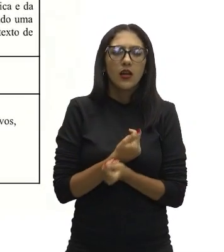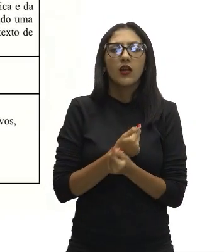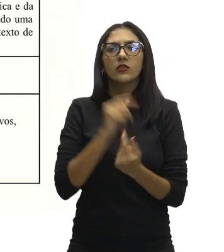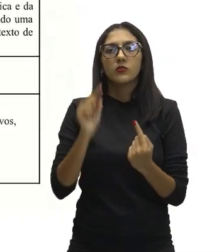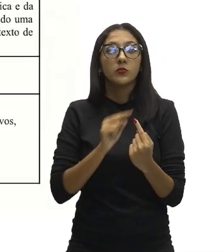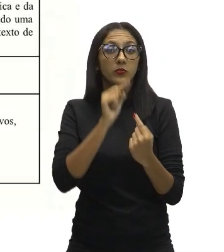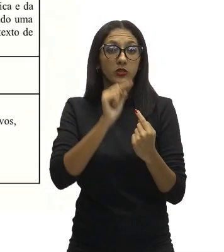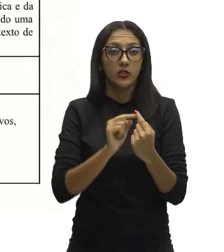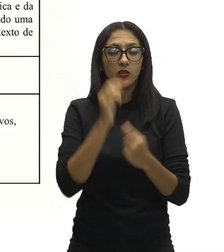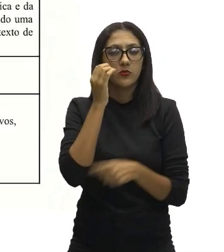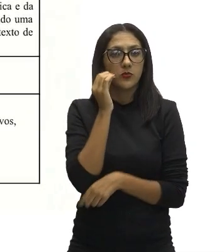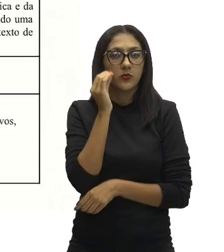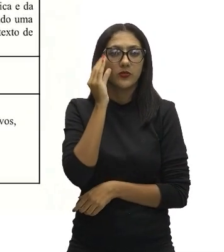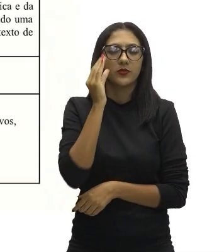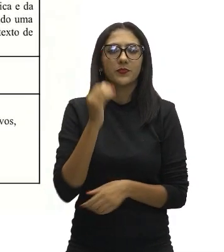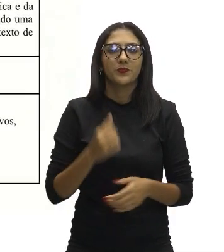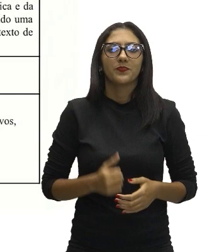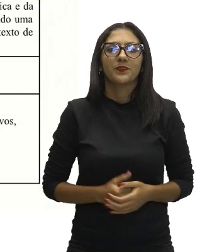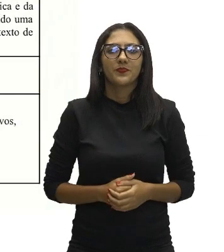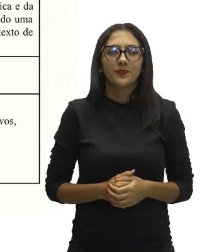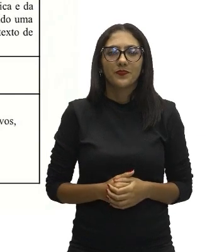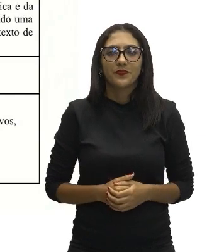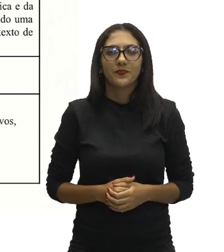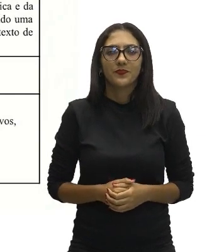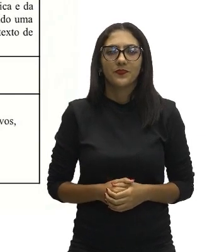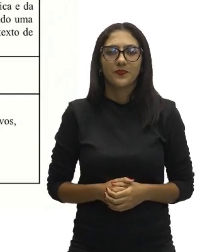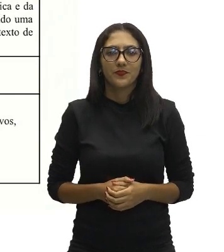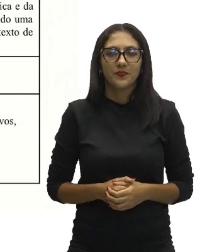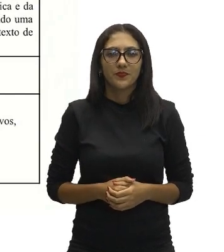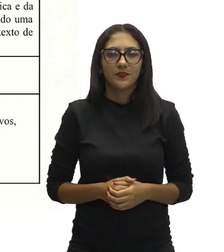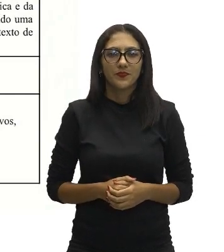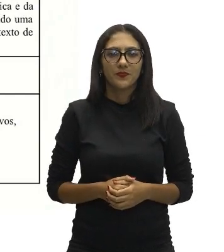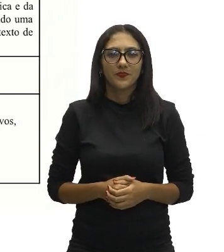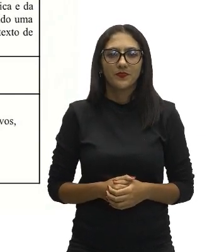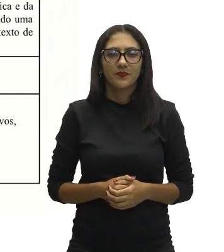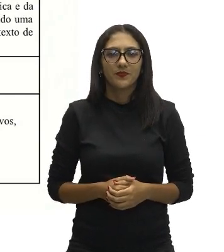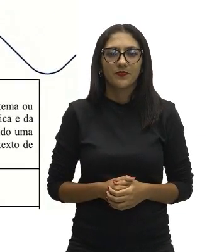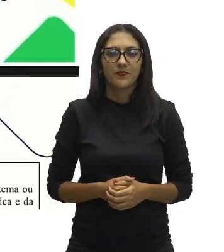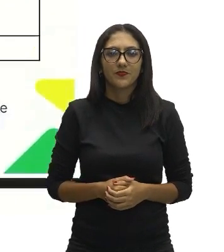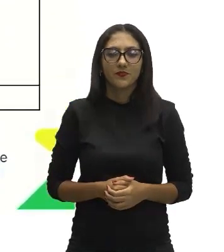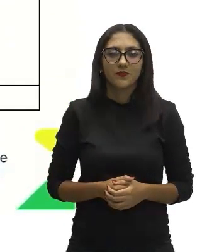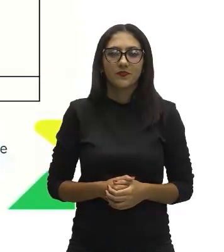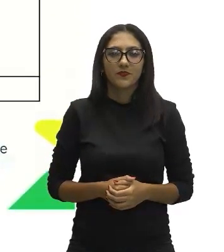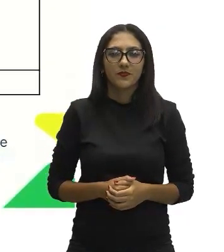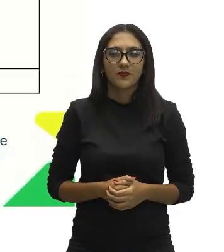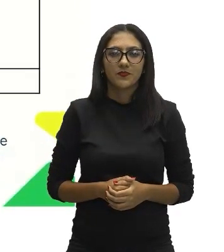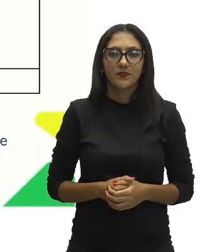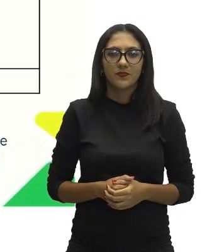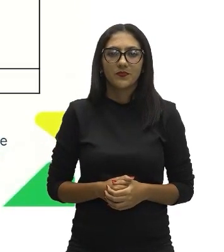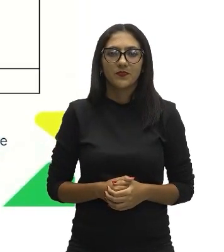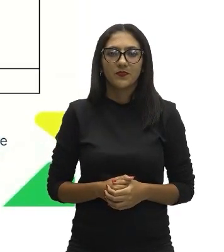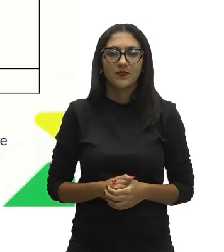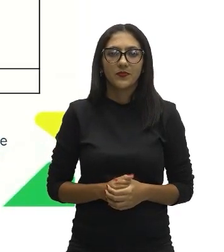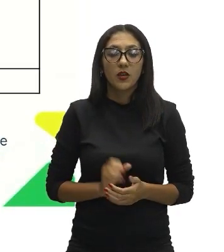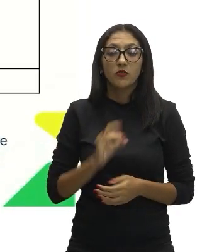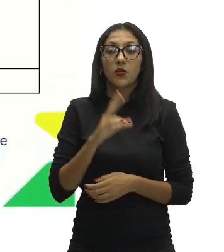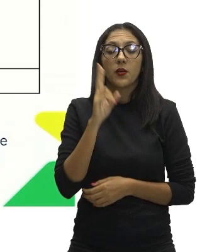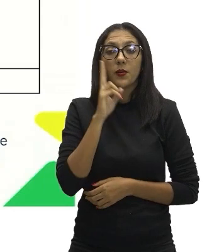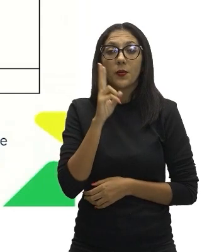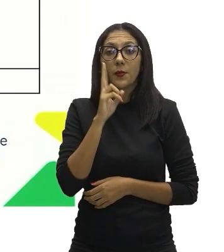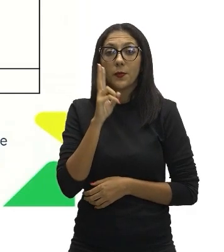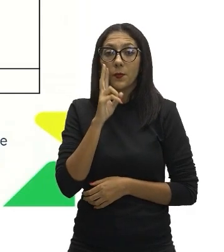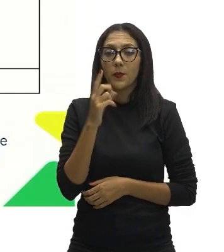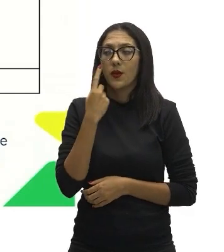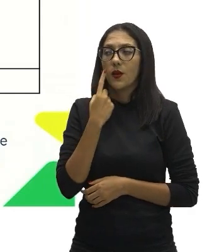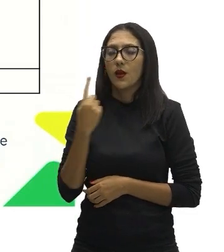conhecimento. Só uma correção aí, Ellen, que esse aí é o plano de aula. Eu já havia falado que era assíncrono, mas esse é o plano de